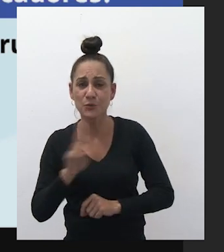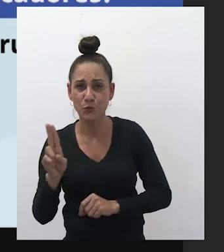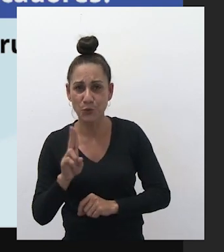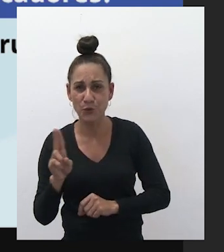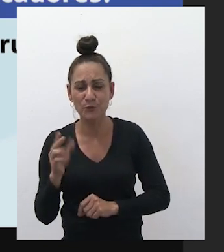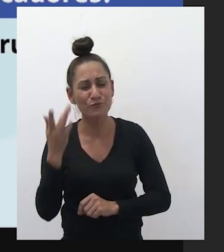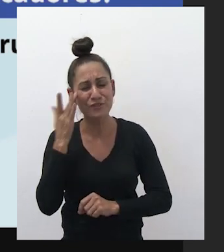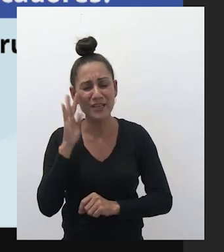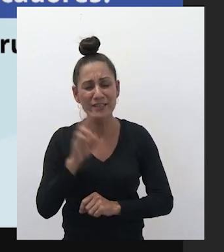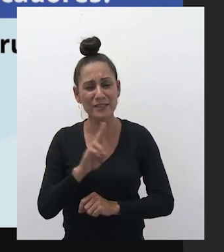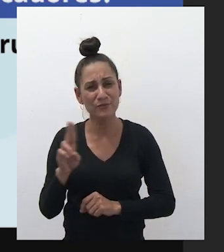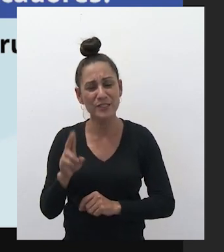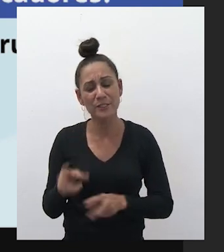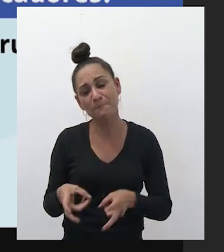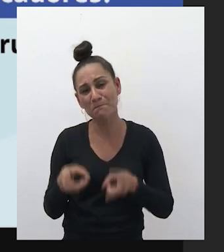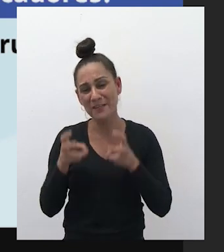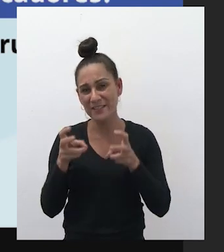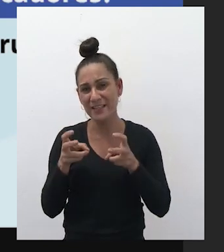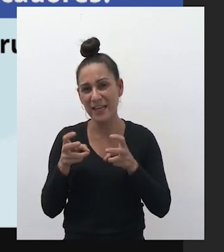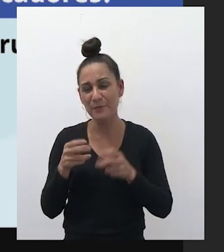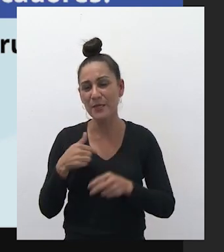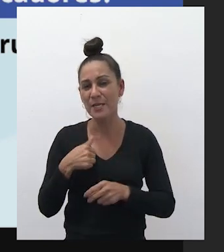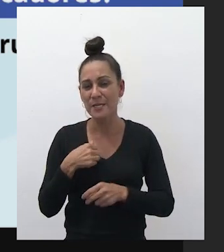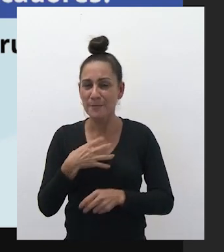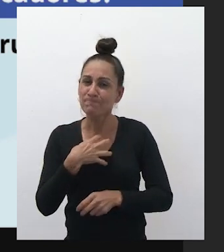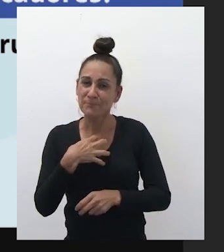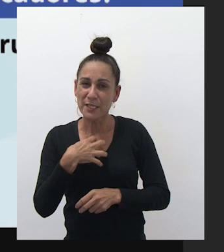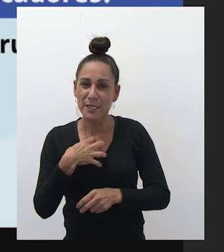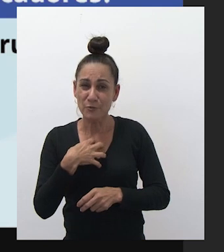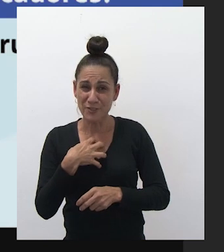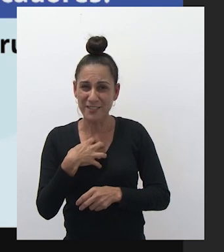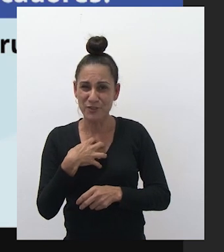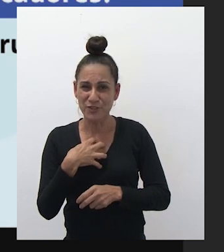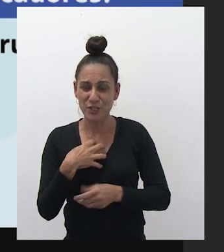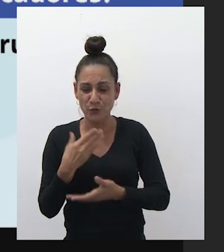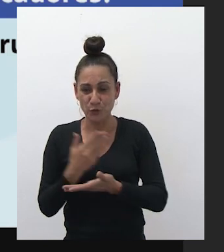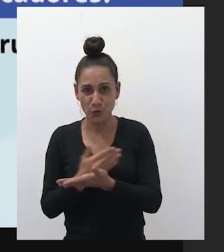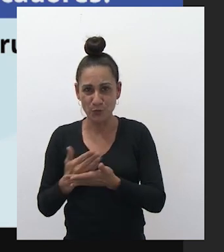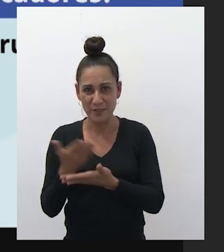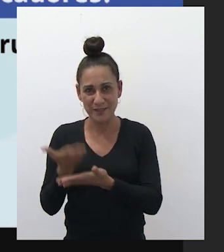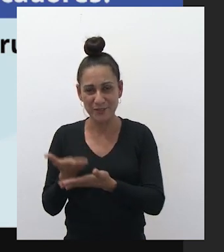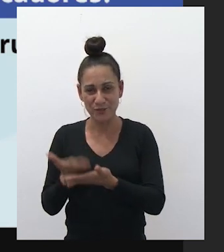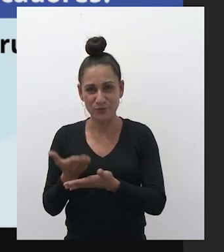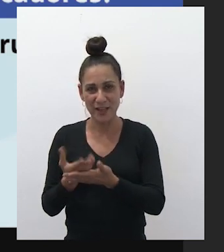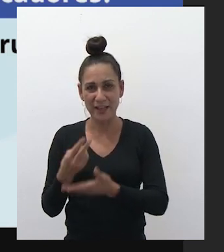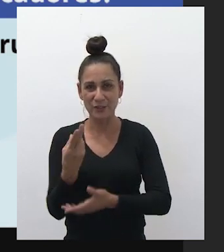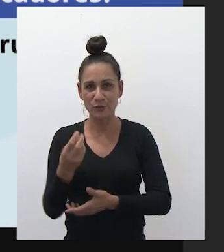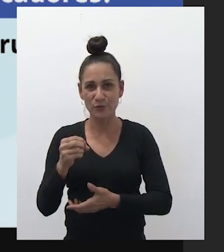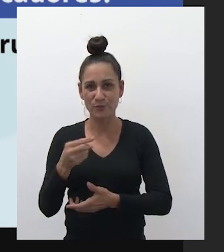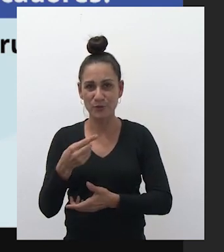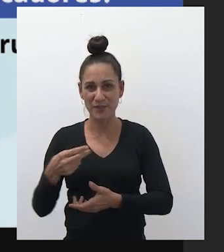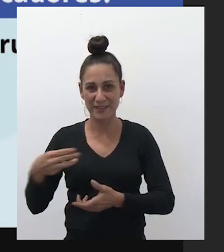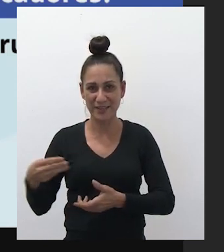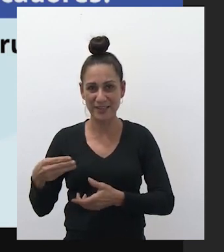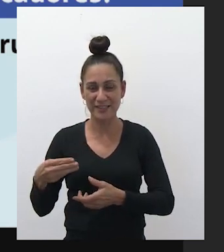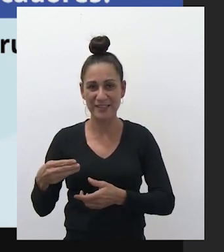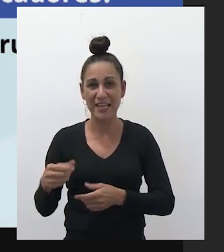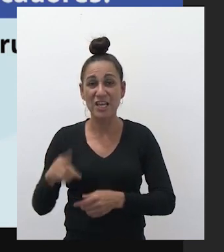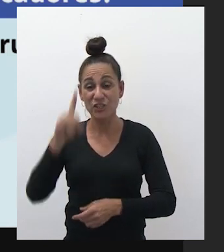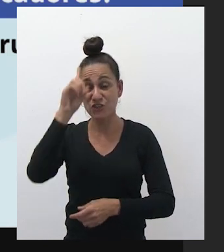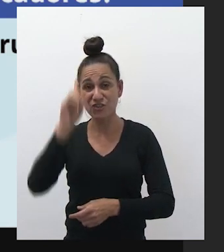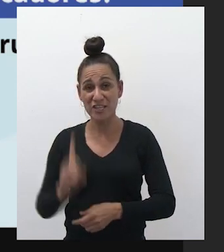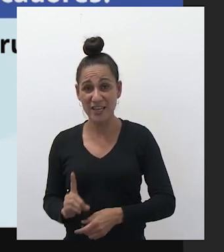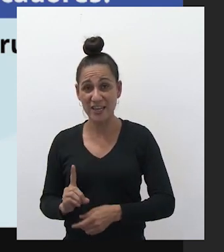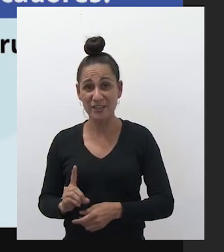sei se vocês têm essa impressão, eu tive quando comecei a estudar isso em 2013, Direito ao Desenvolvimento. Quando a gente